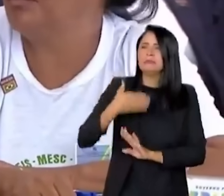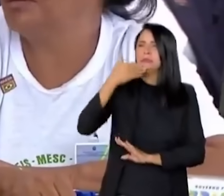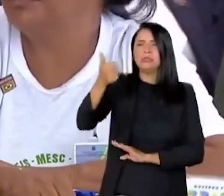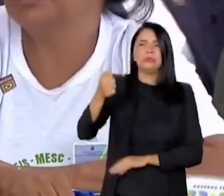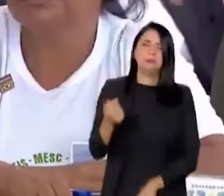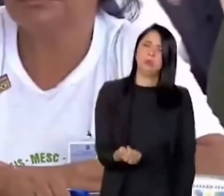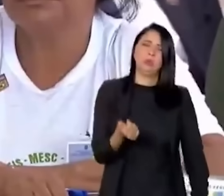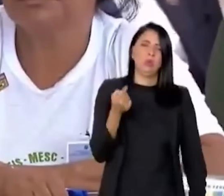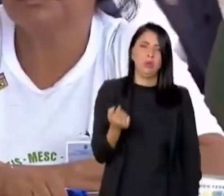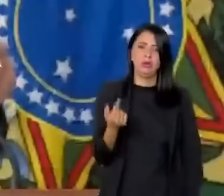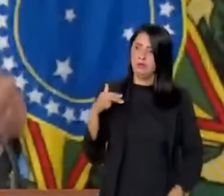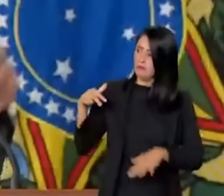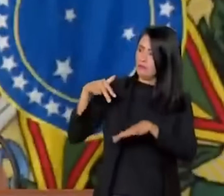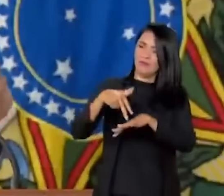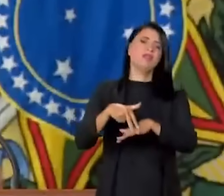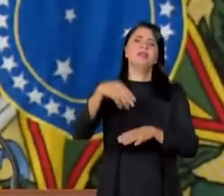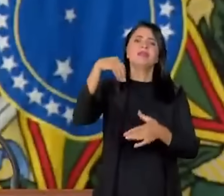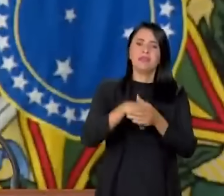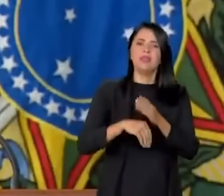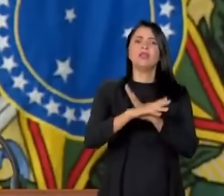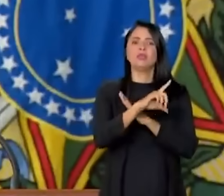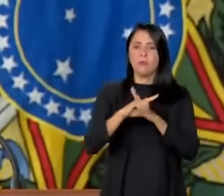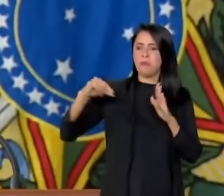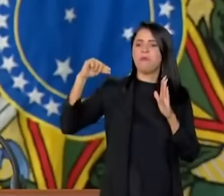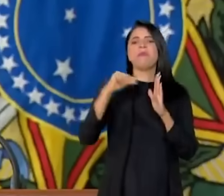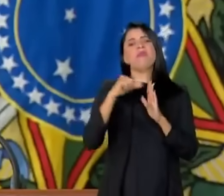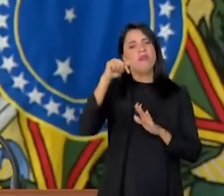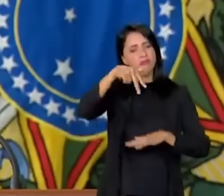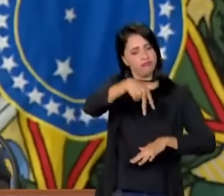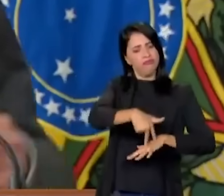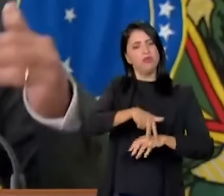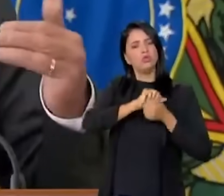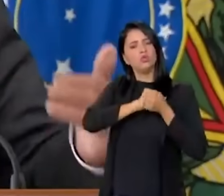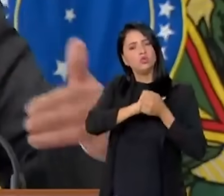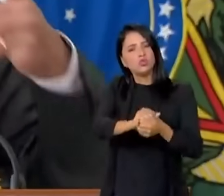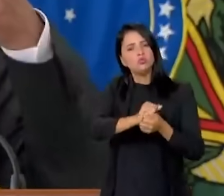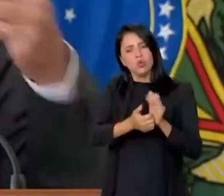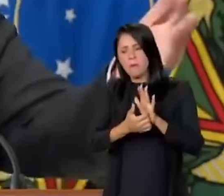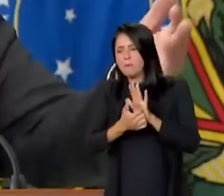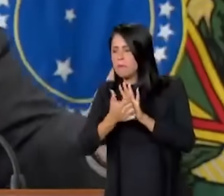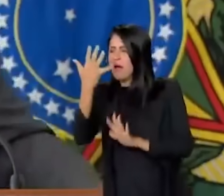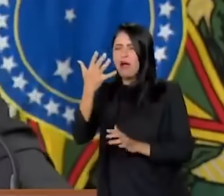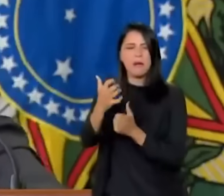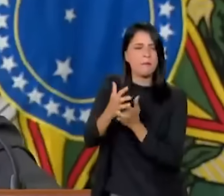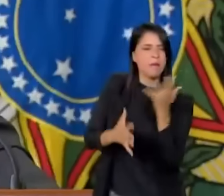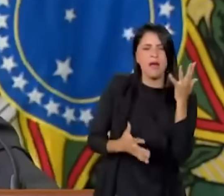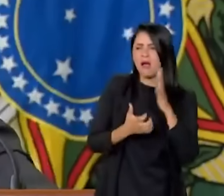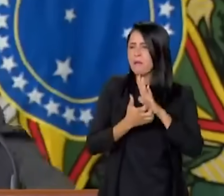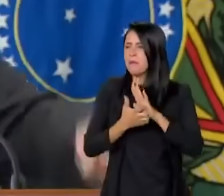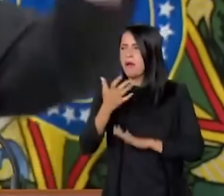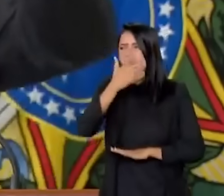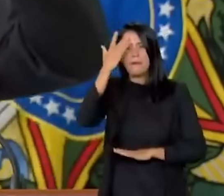está aqui, dentro do Palácio do Planalto, junto a uma quantidade enorme de